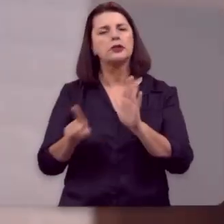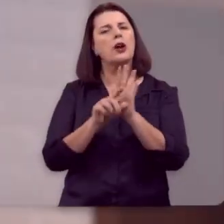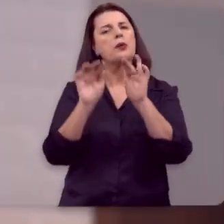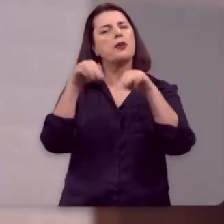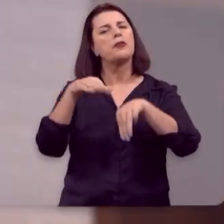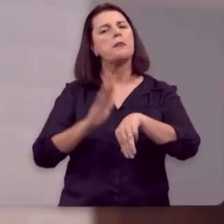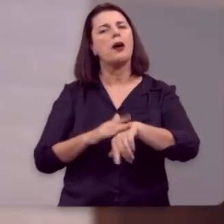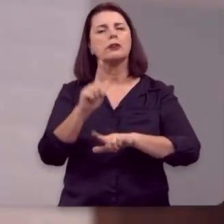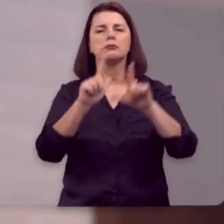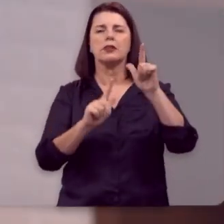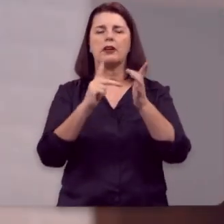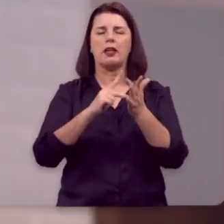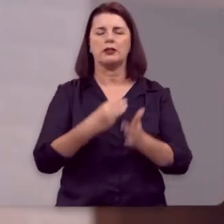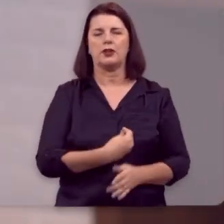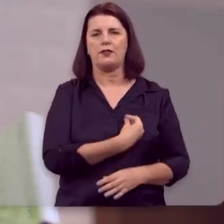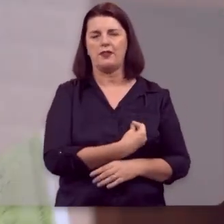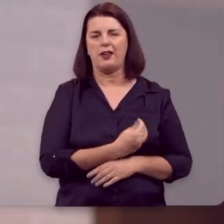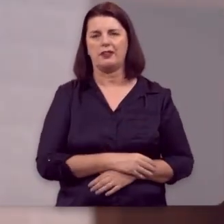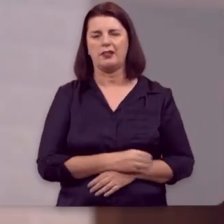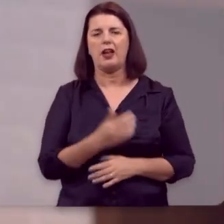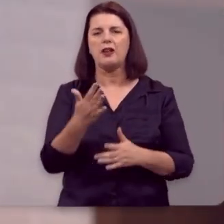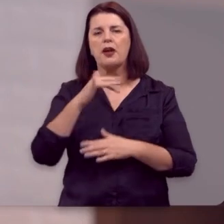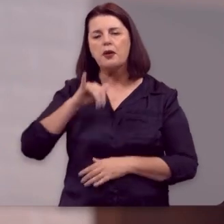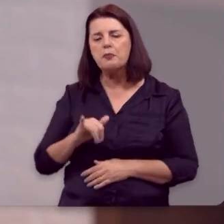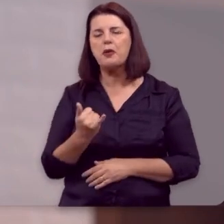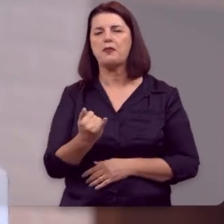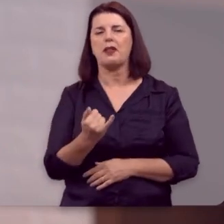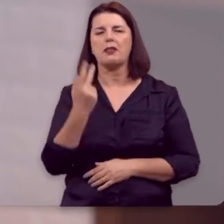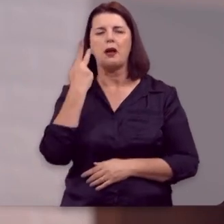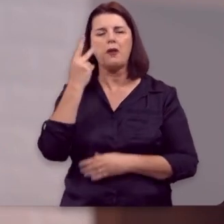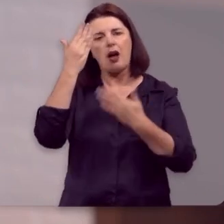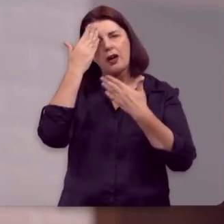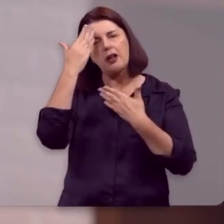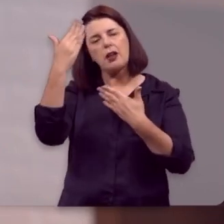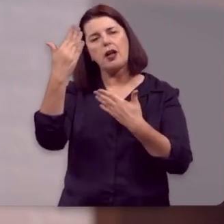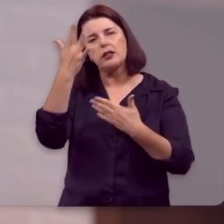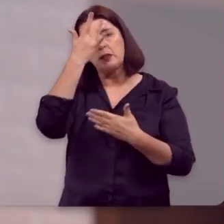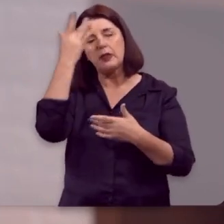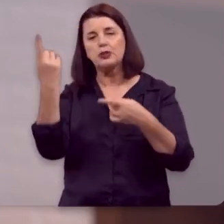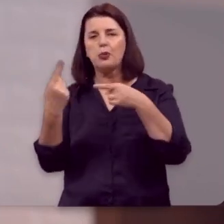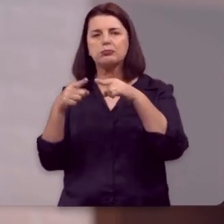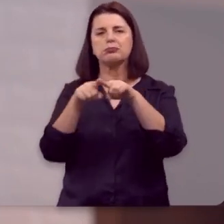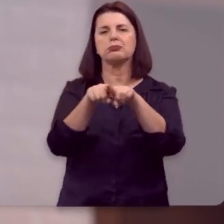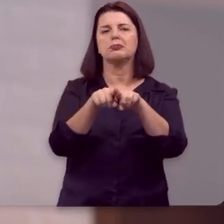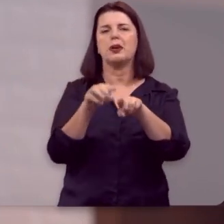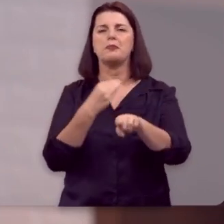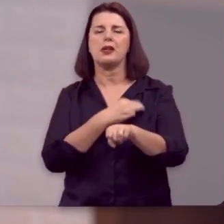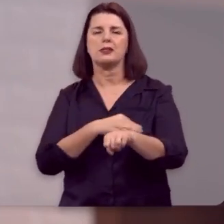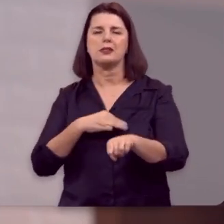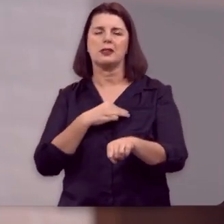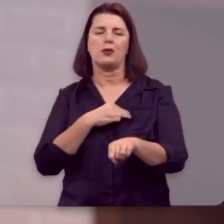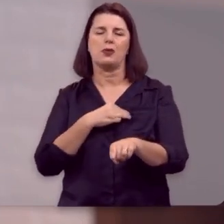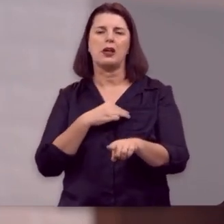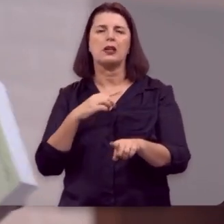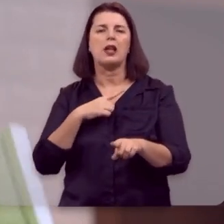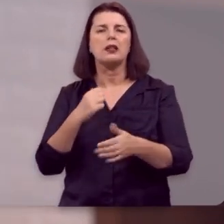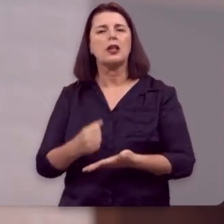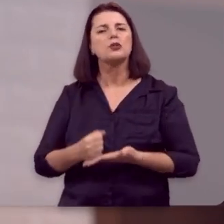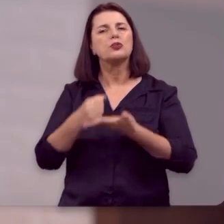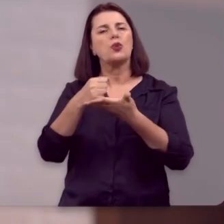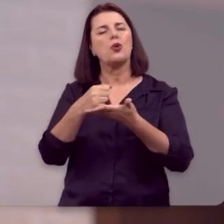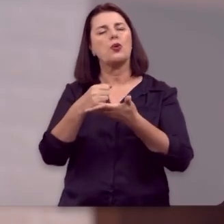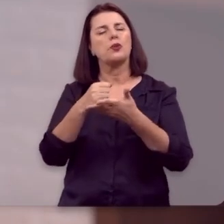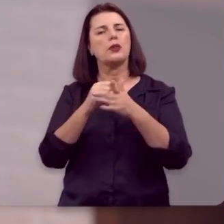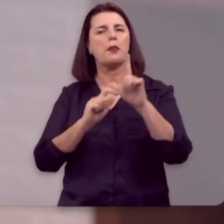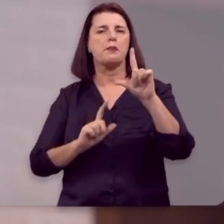Chegamos ao final de mais um Verdade e Vida e eu quero aproveitar para agradecer os nossos parceiros em missão, aqueles que têm sustentado